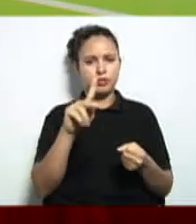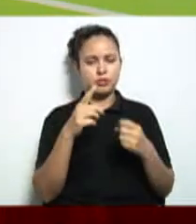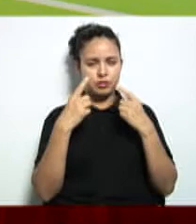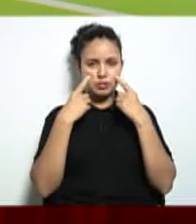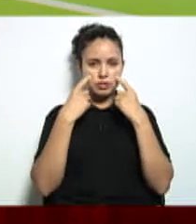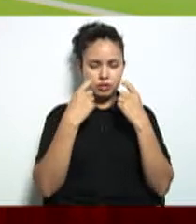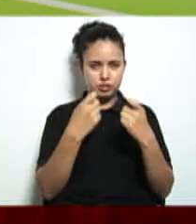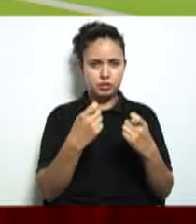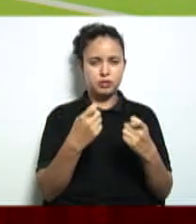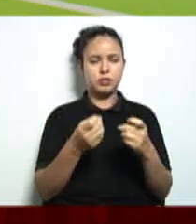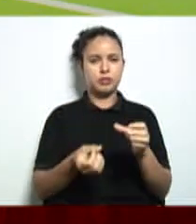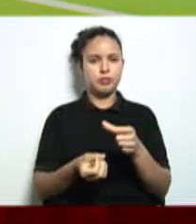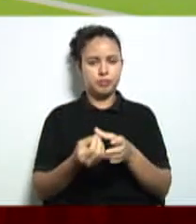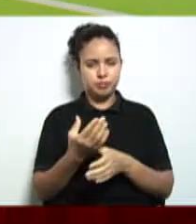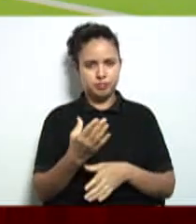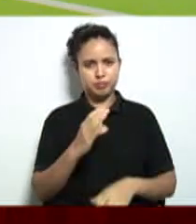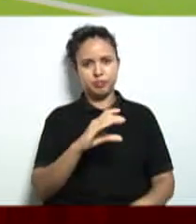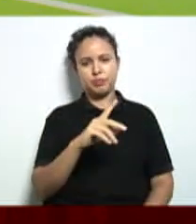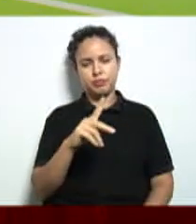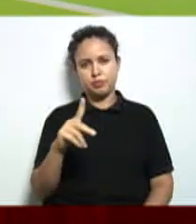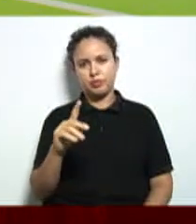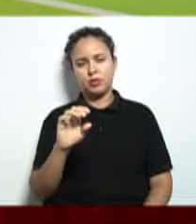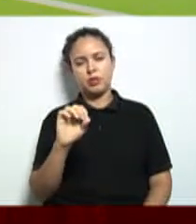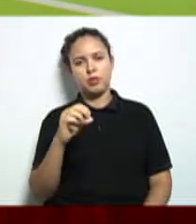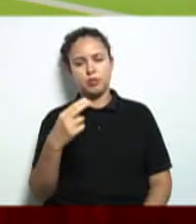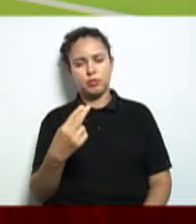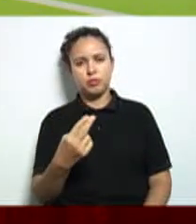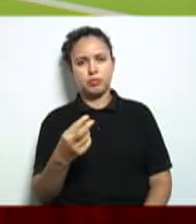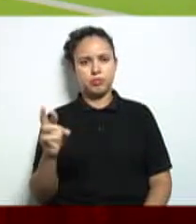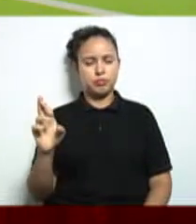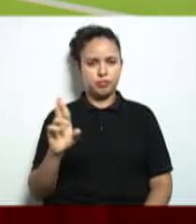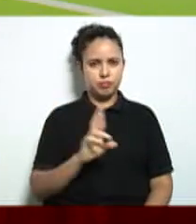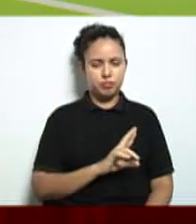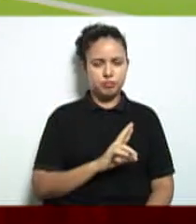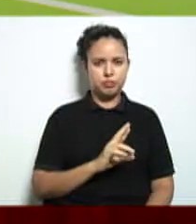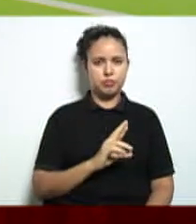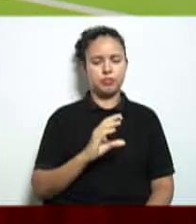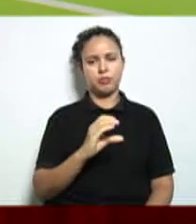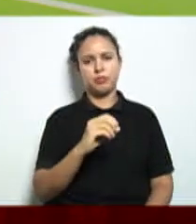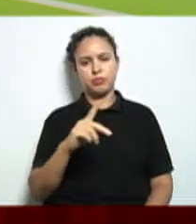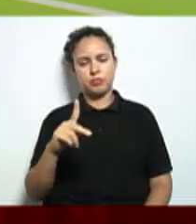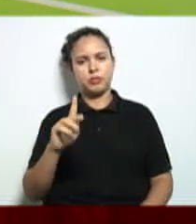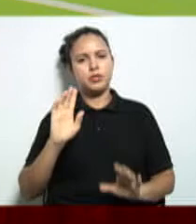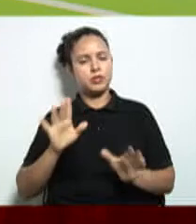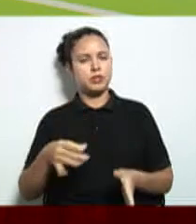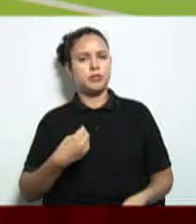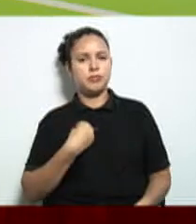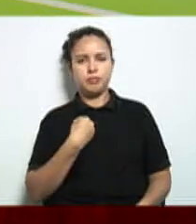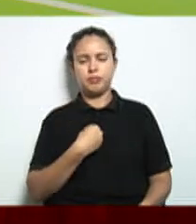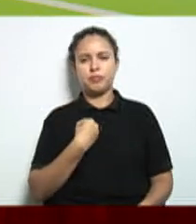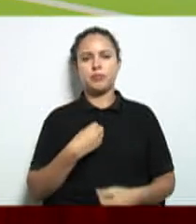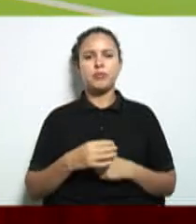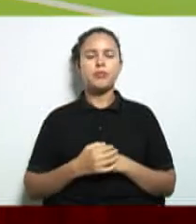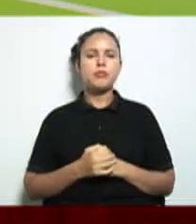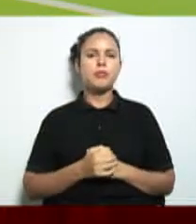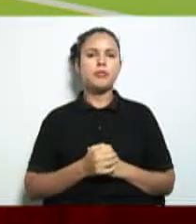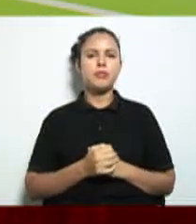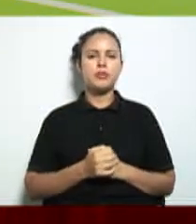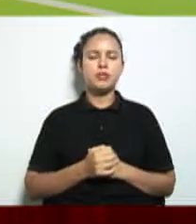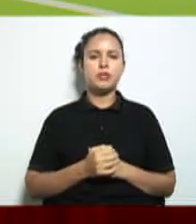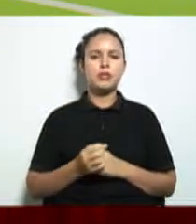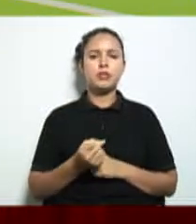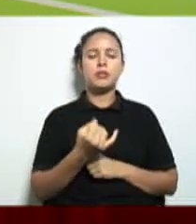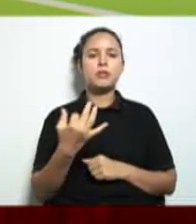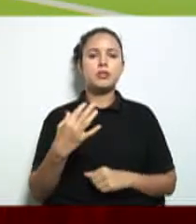em montar a cooperativa ou de participar de uma cooperativa já existente. Quais as cooperativas que